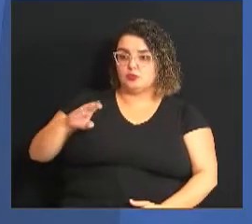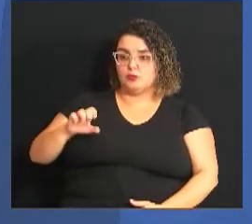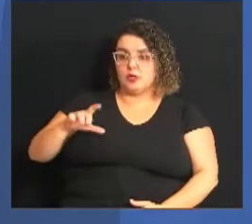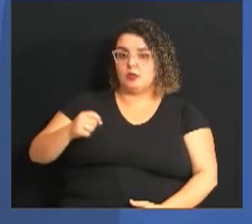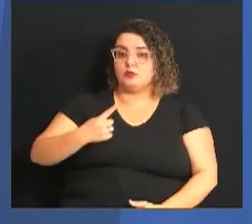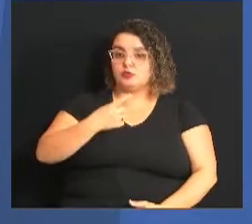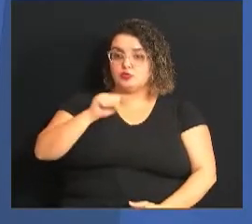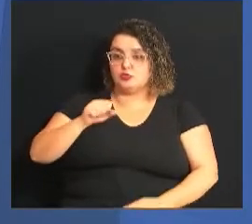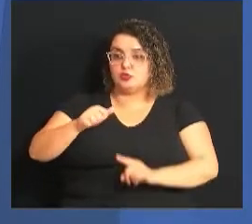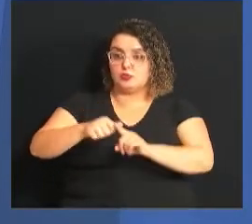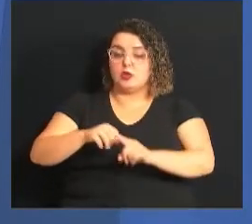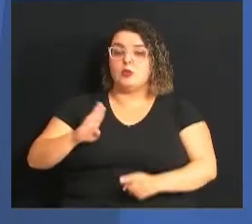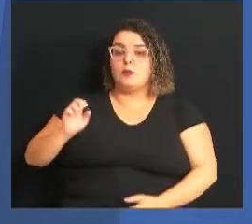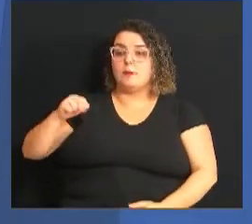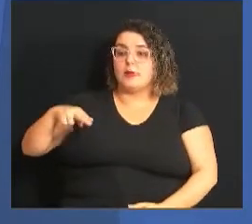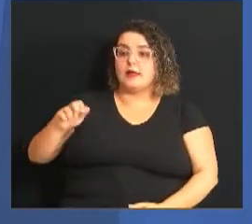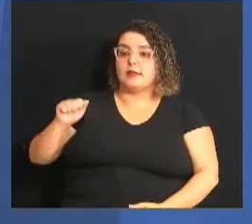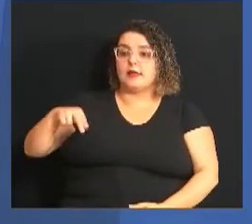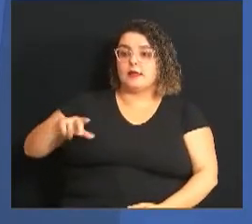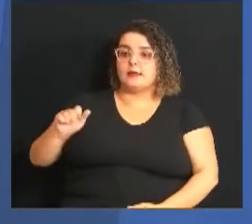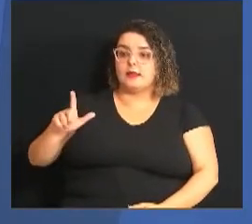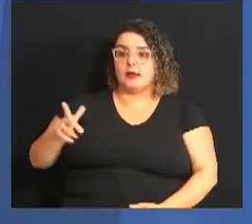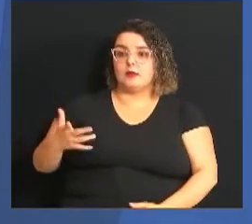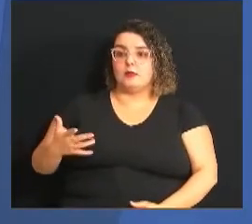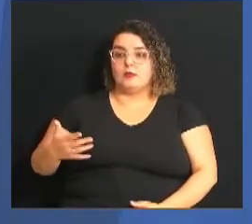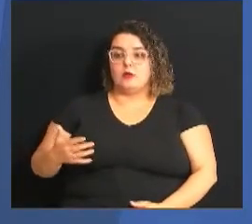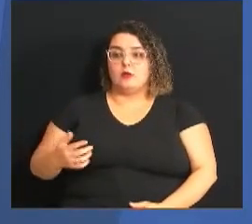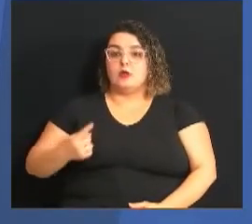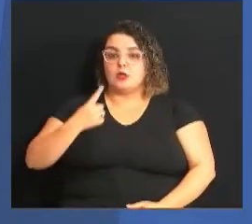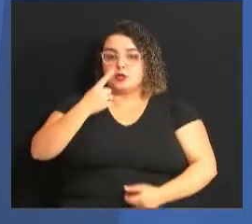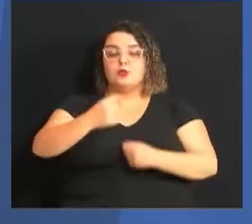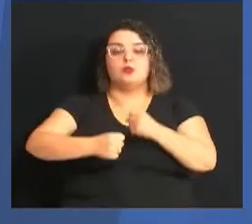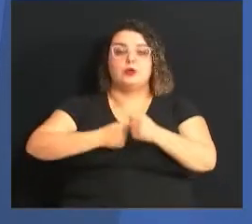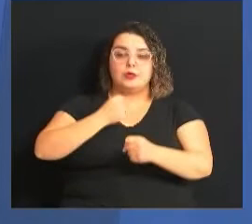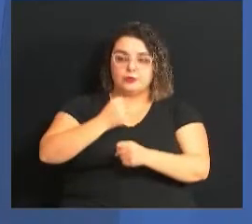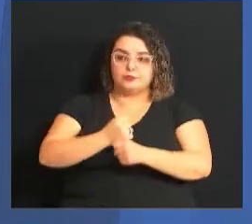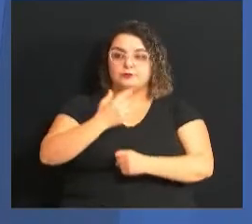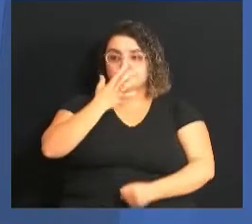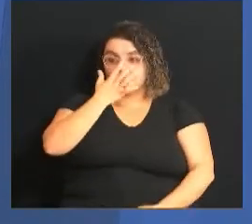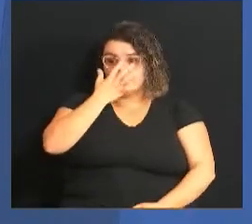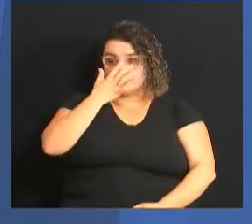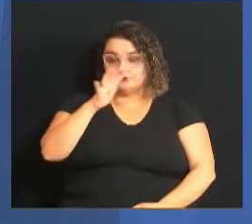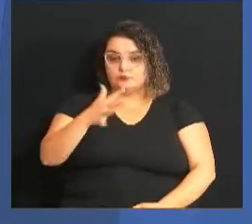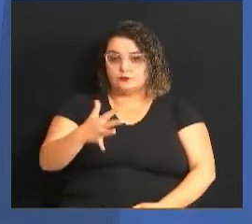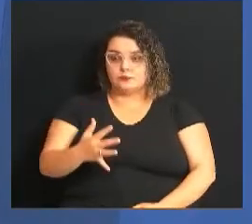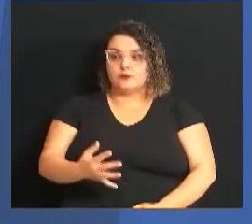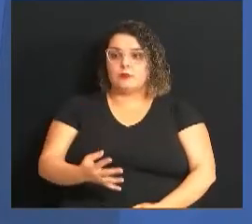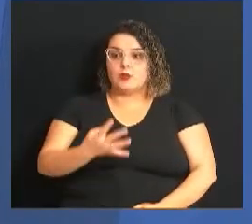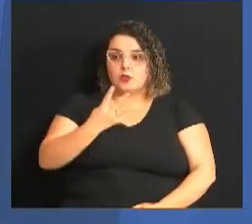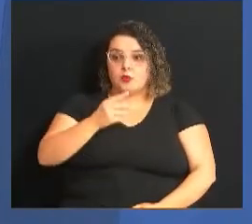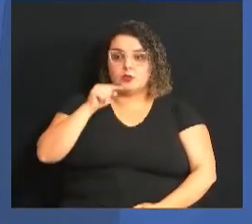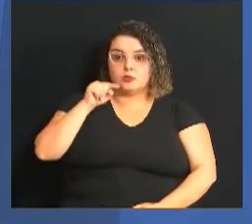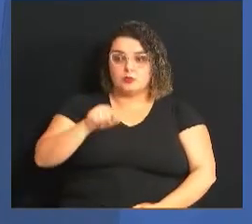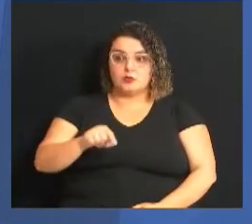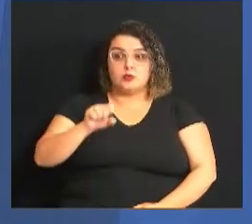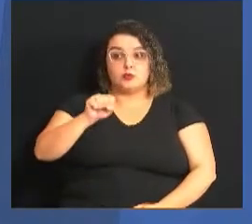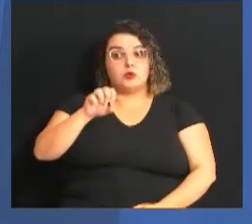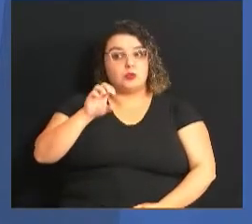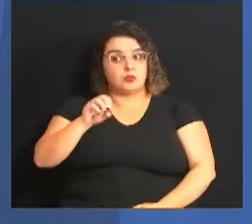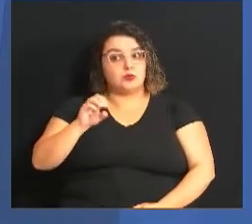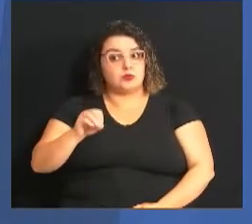Bananal, o novo sistema deve ser implantado em 1 ano. Aproximadamente 4.800 moradores